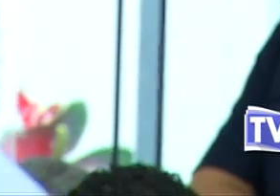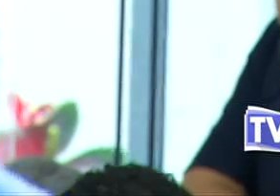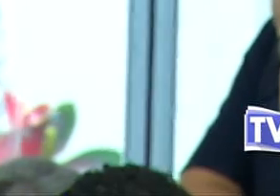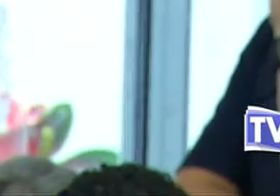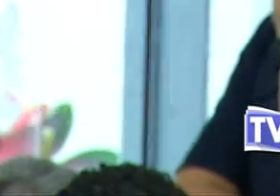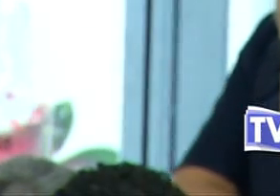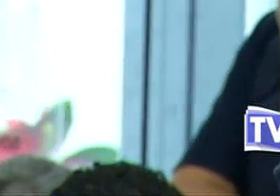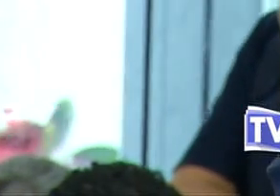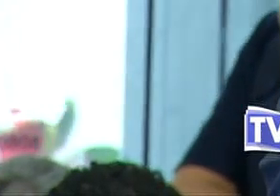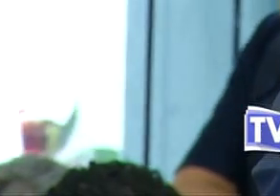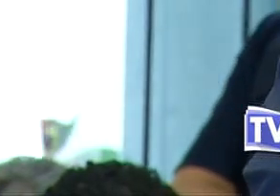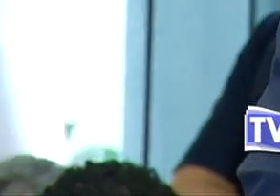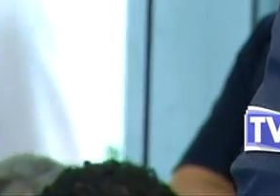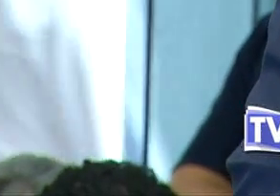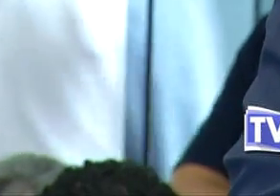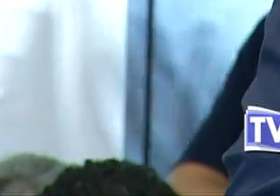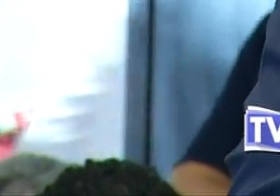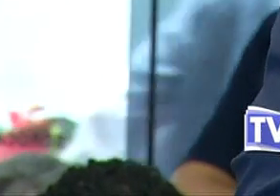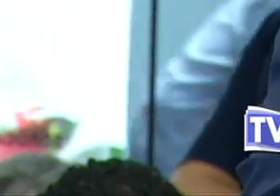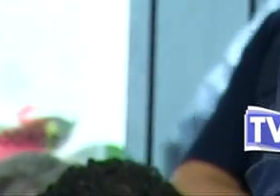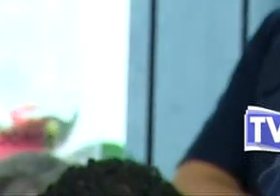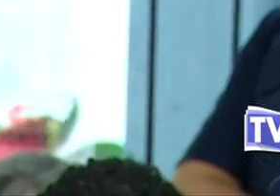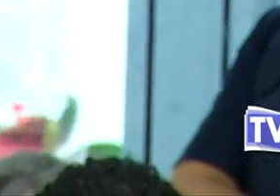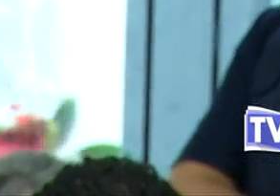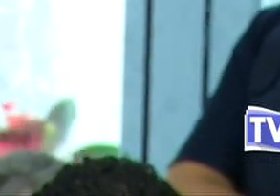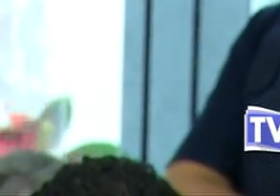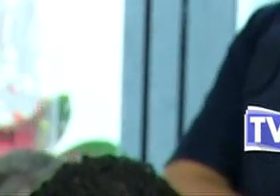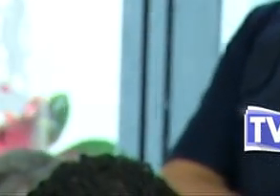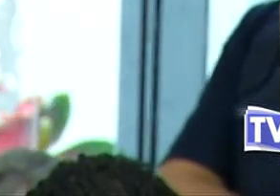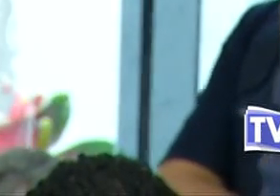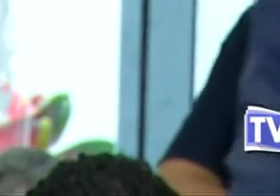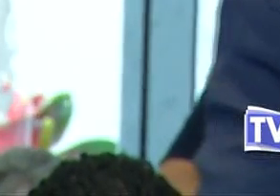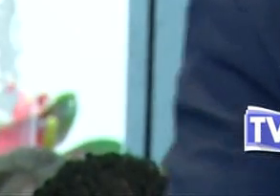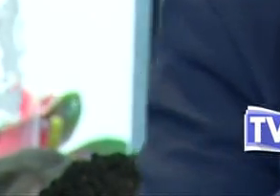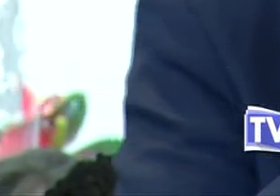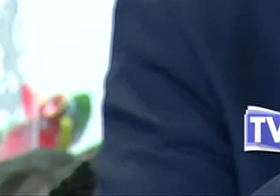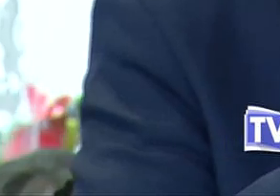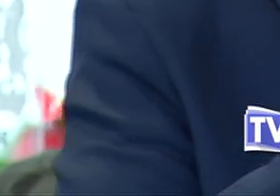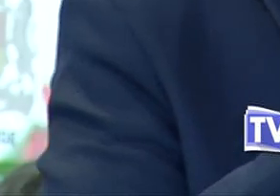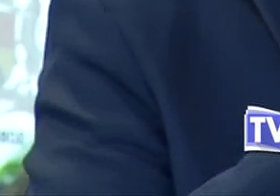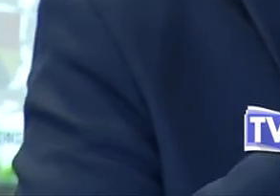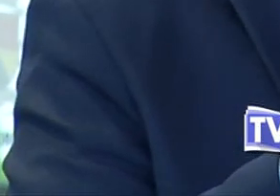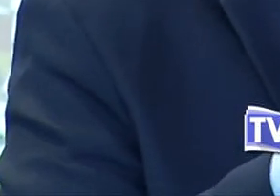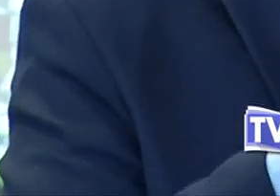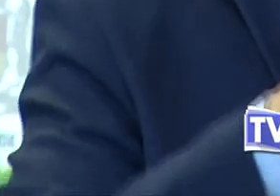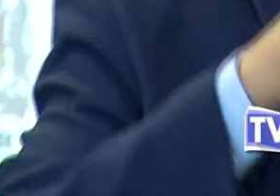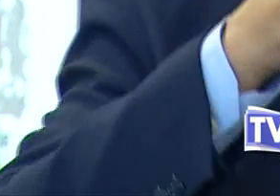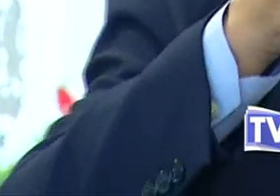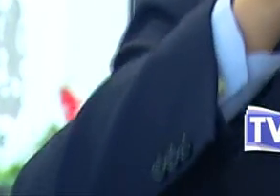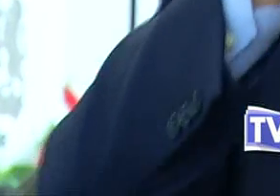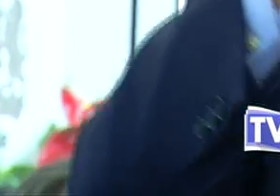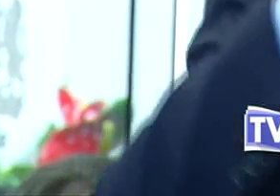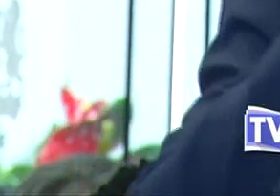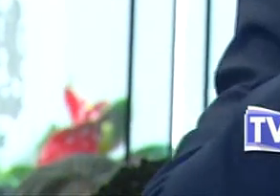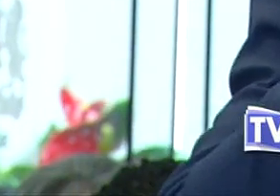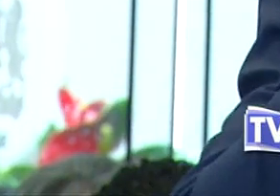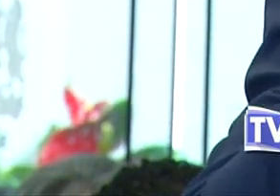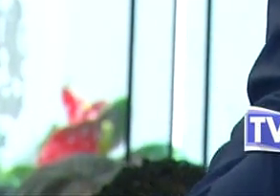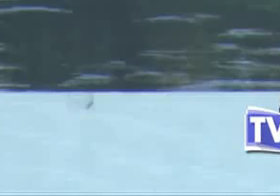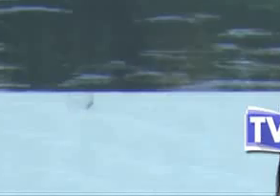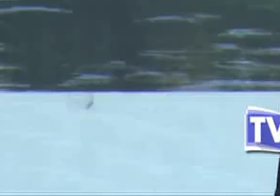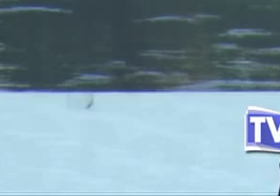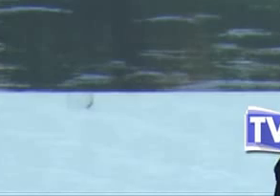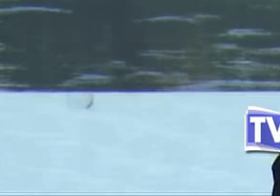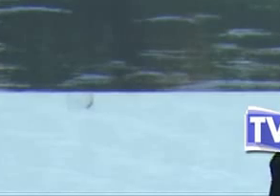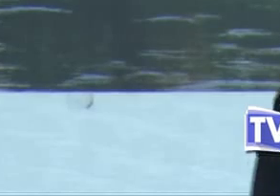invasões. Até o dia de ontem, nós estávamos com 274. Então, nós já ultrapassamos... Nessas